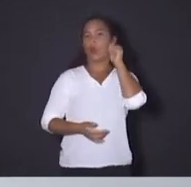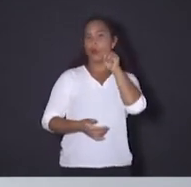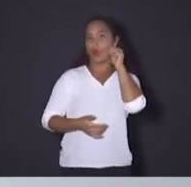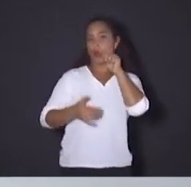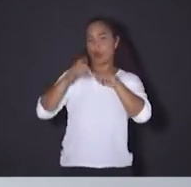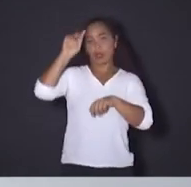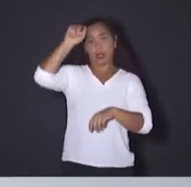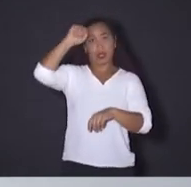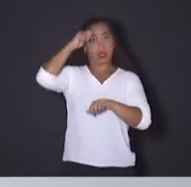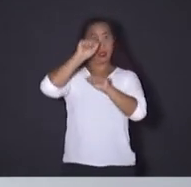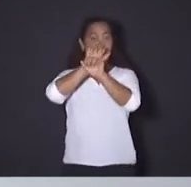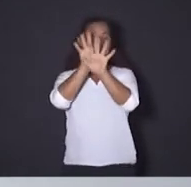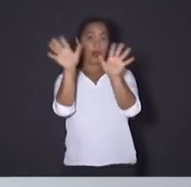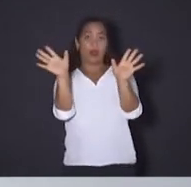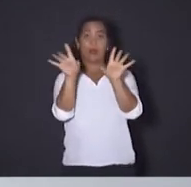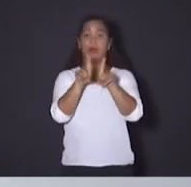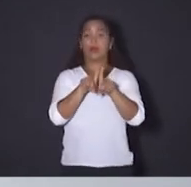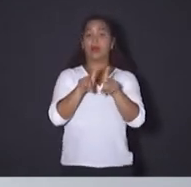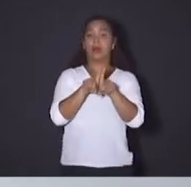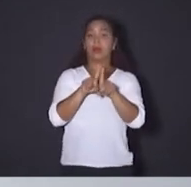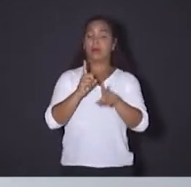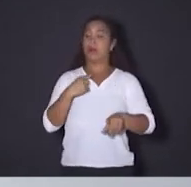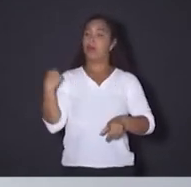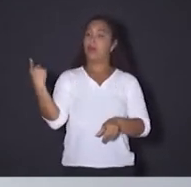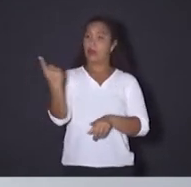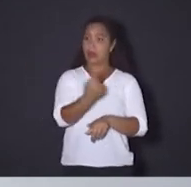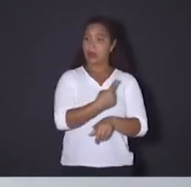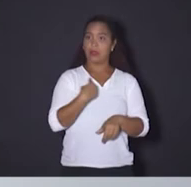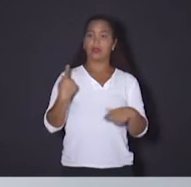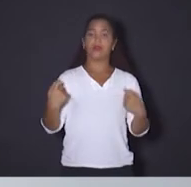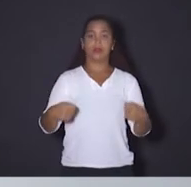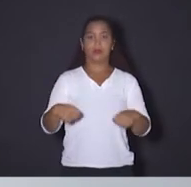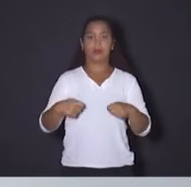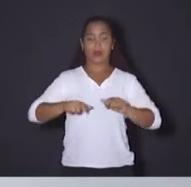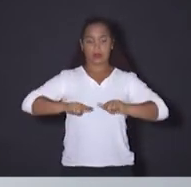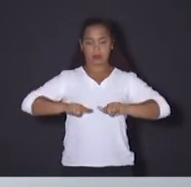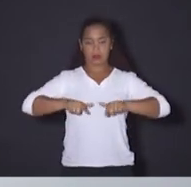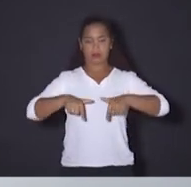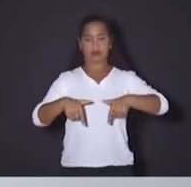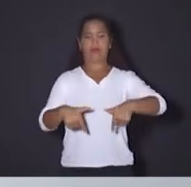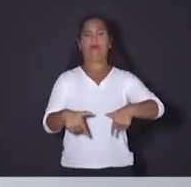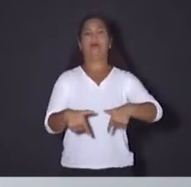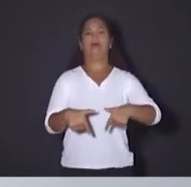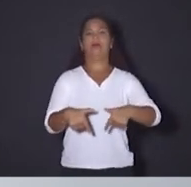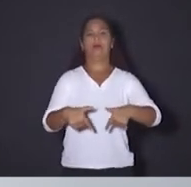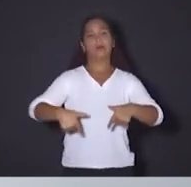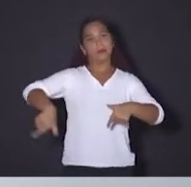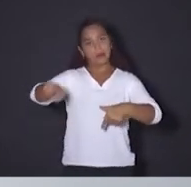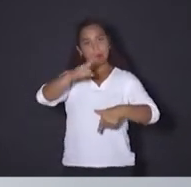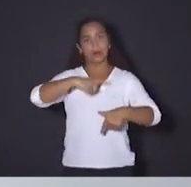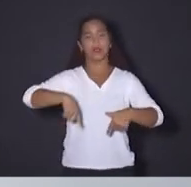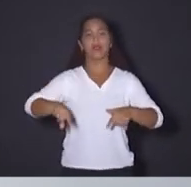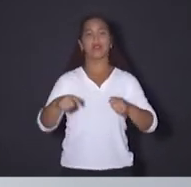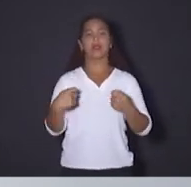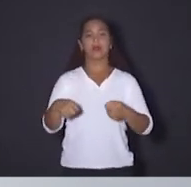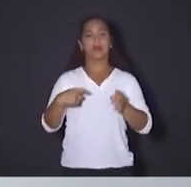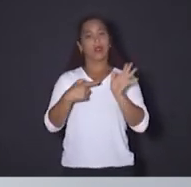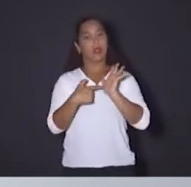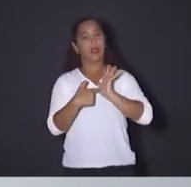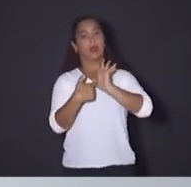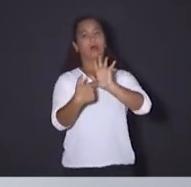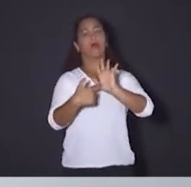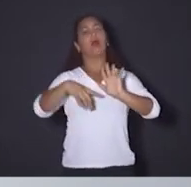parece óbvio que a gente participe da construção que a gente seja interpretada como